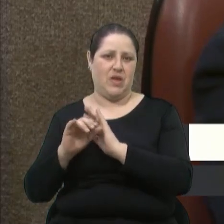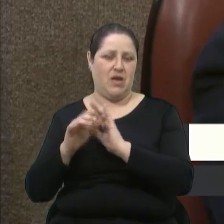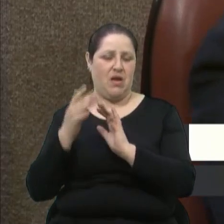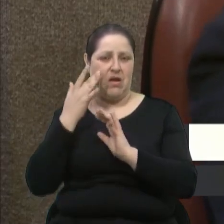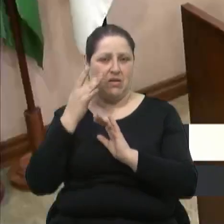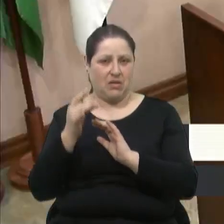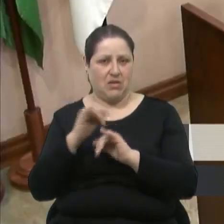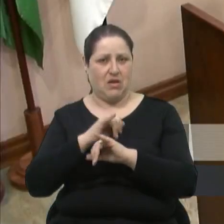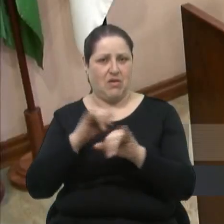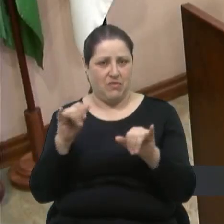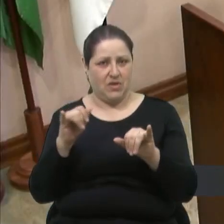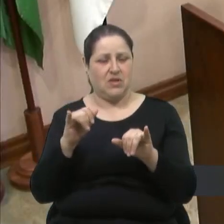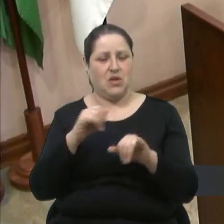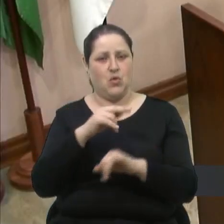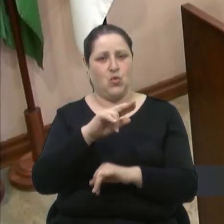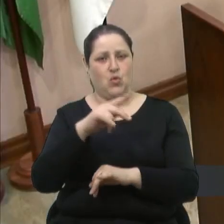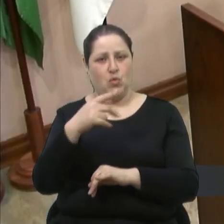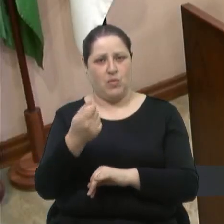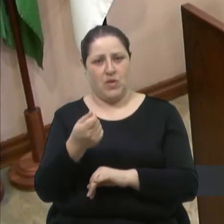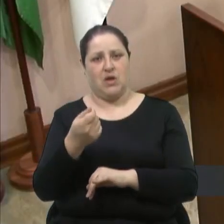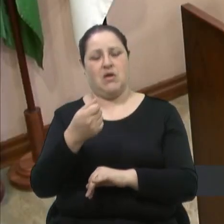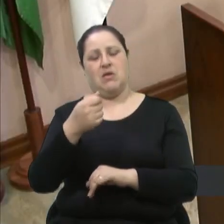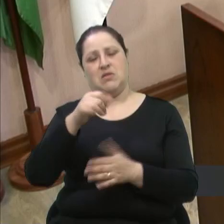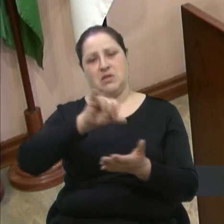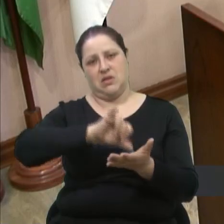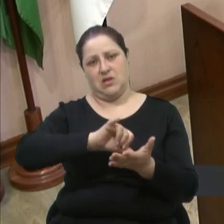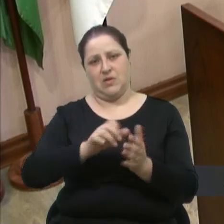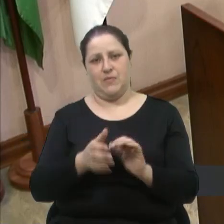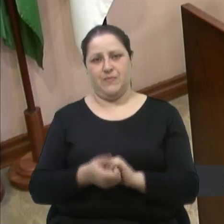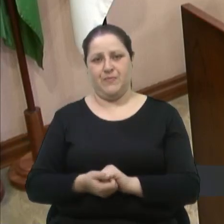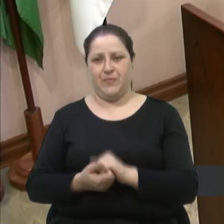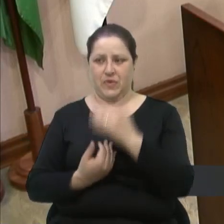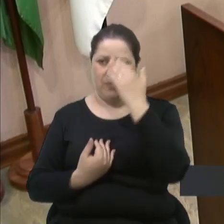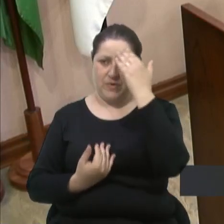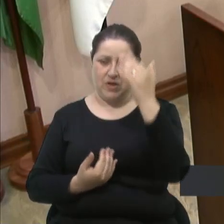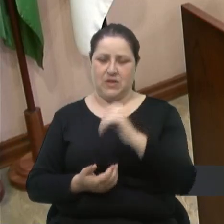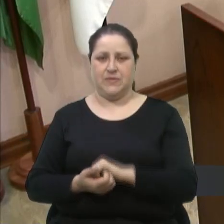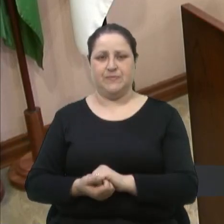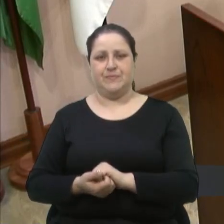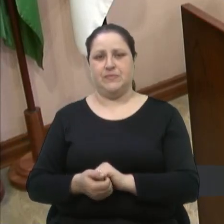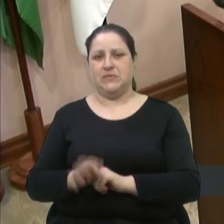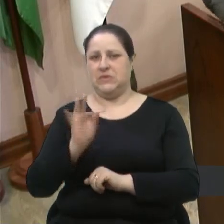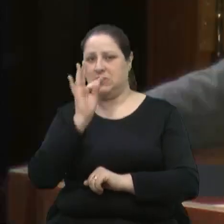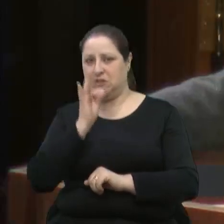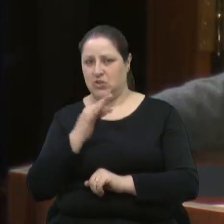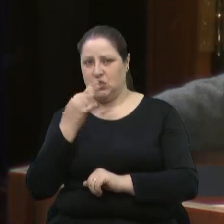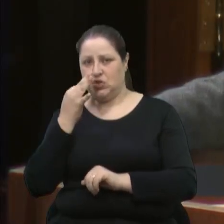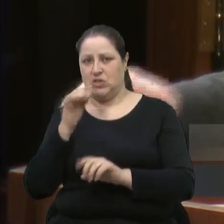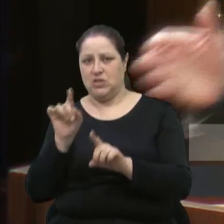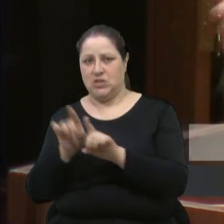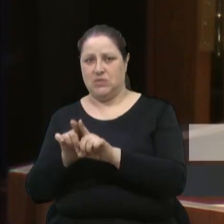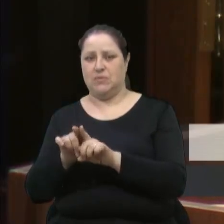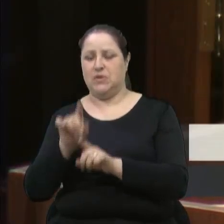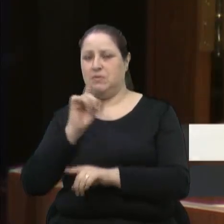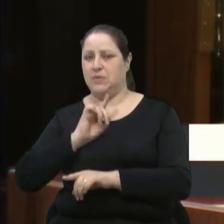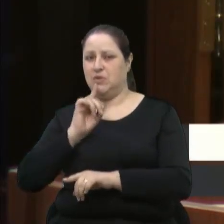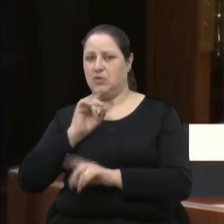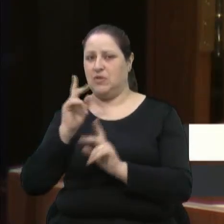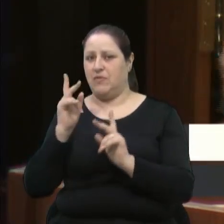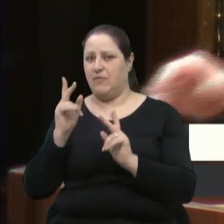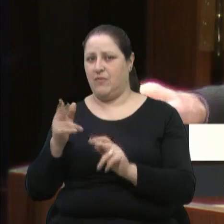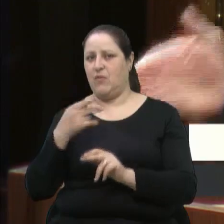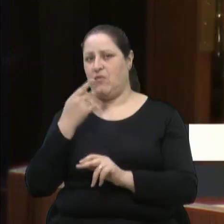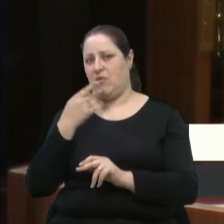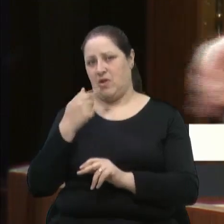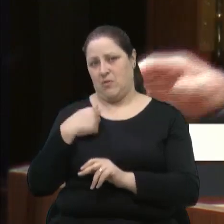Obrigado. Obrigado, vereador Meneguzzi. Tanto a vereadora Tatiane como o senhor falaram aquilo que eu penso e talvez complemento